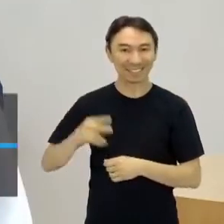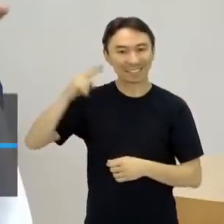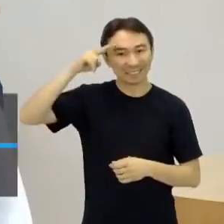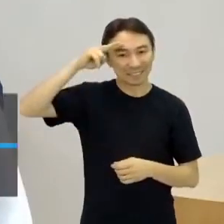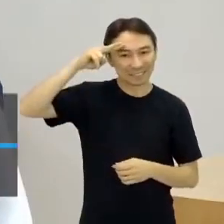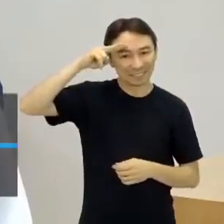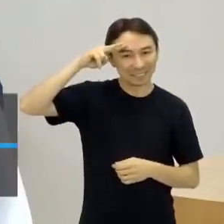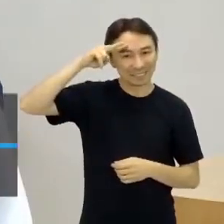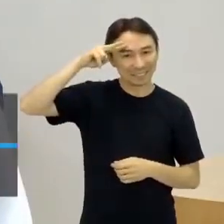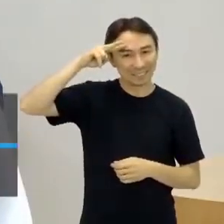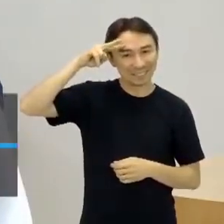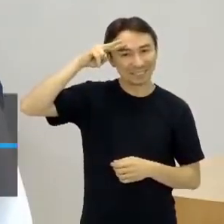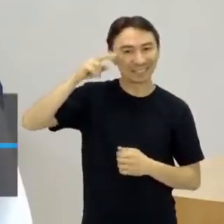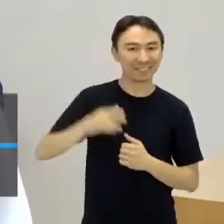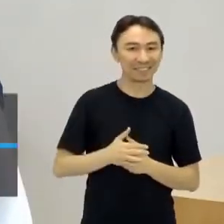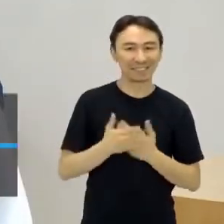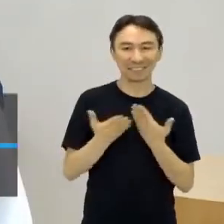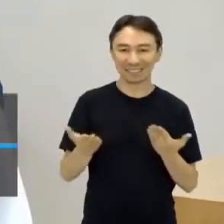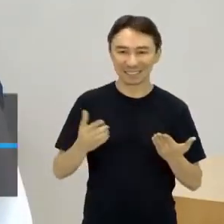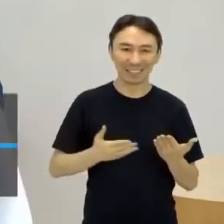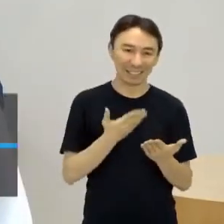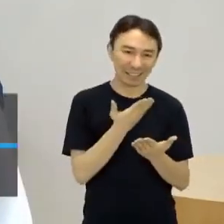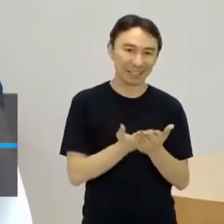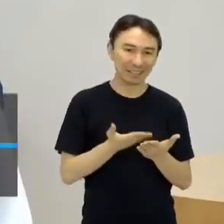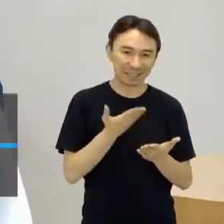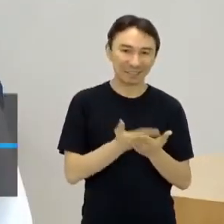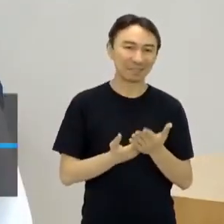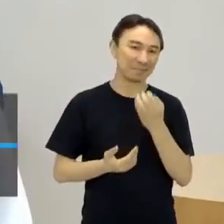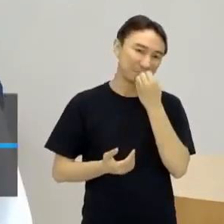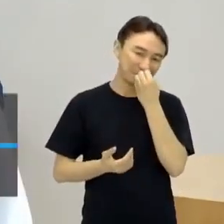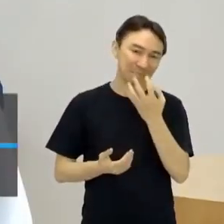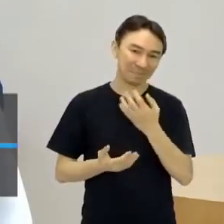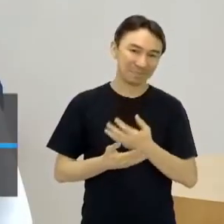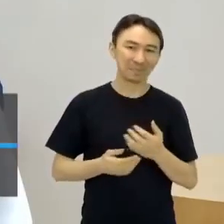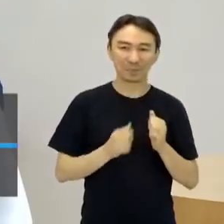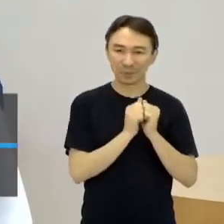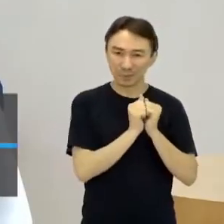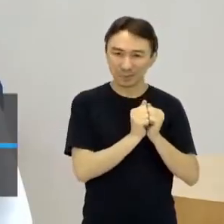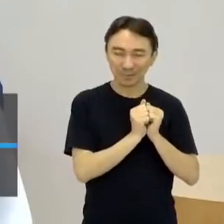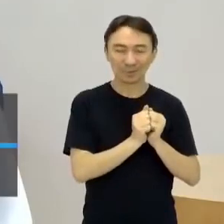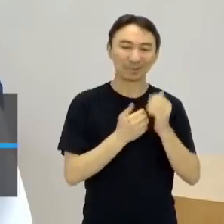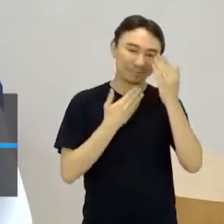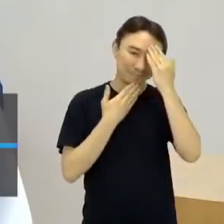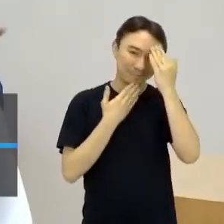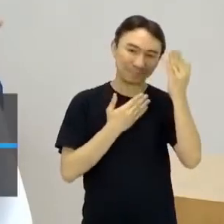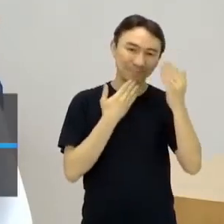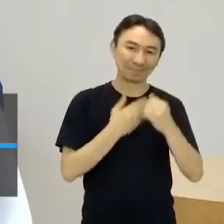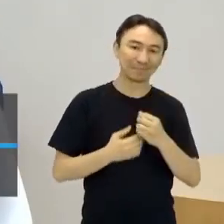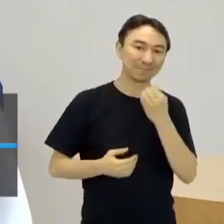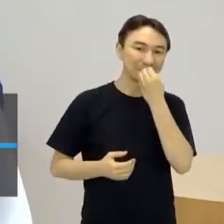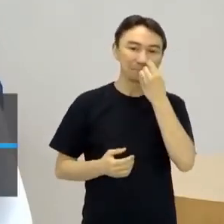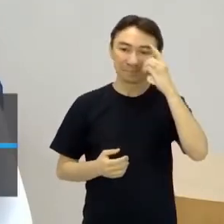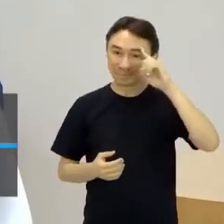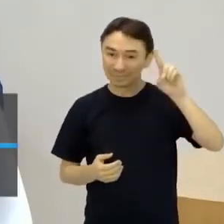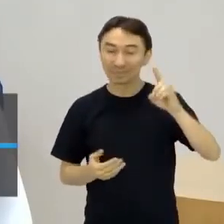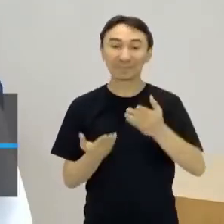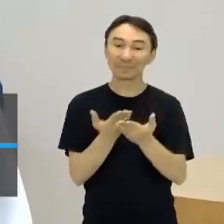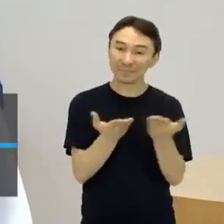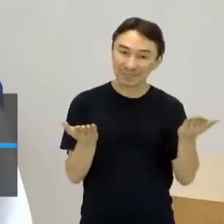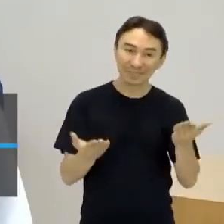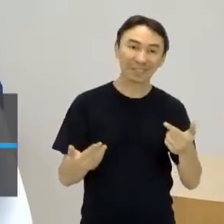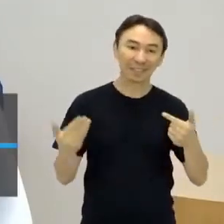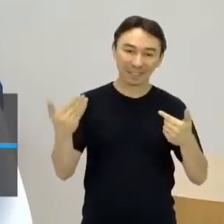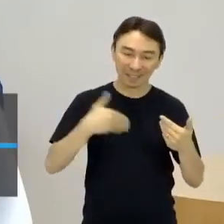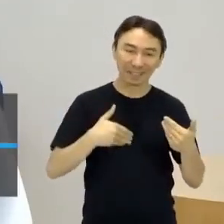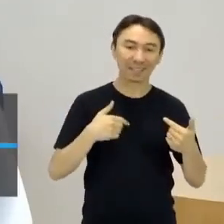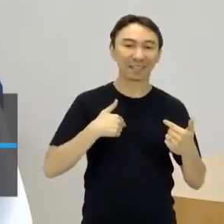aqui para a sua condução de aula. Muito obrigada pela sua companhia. Bom dia, pessoal. Que bom que vocês vieram aqui para a nossa aula. Estarei